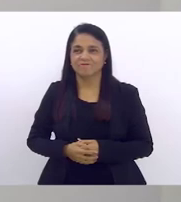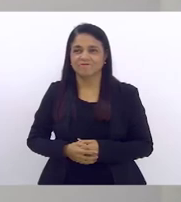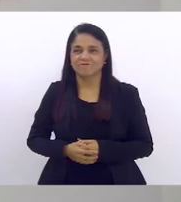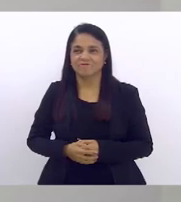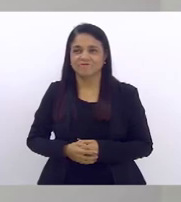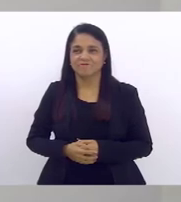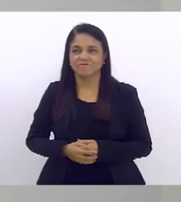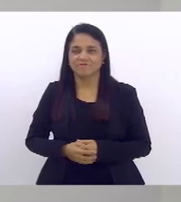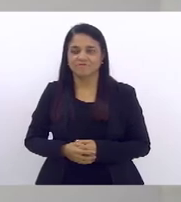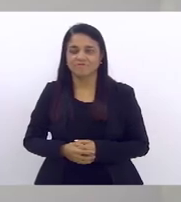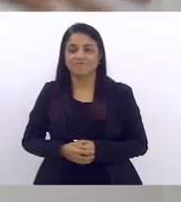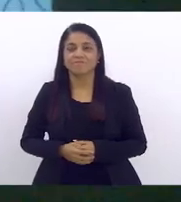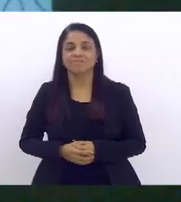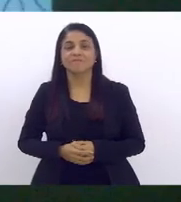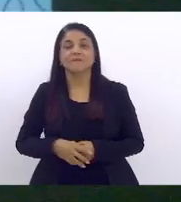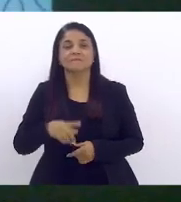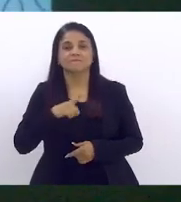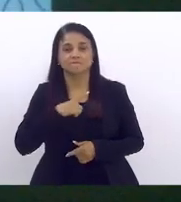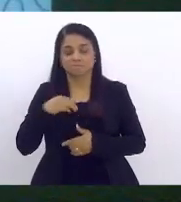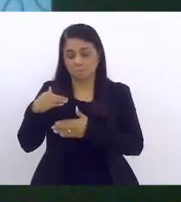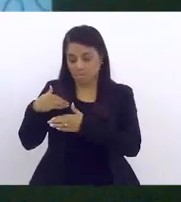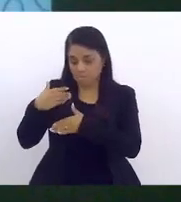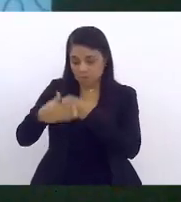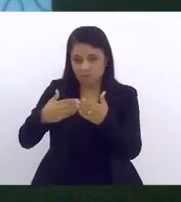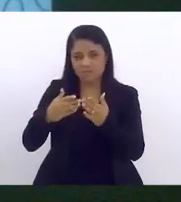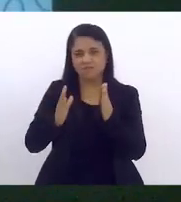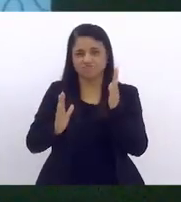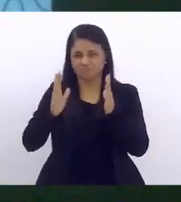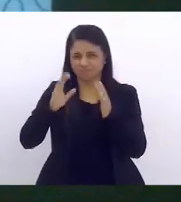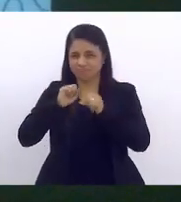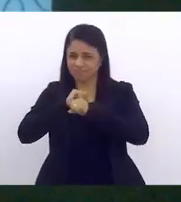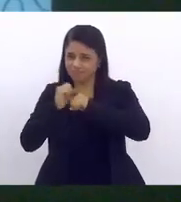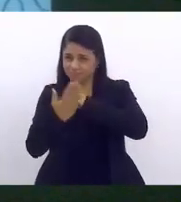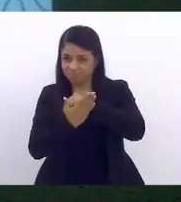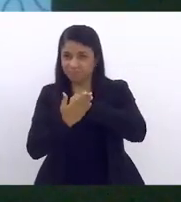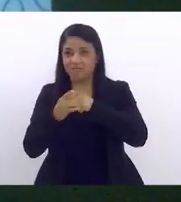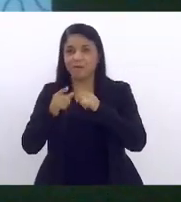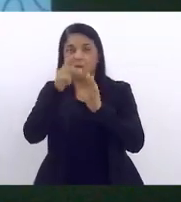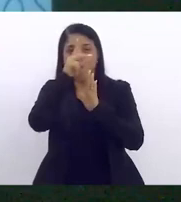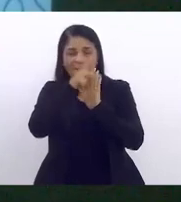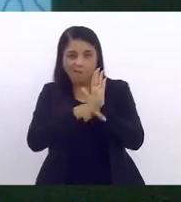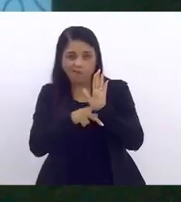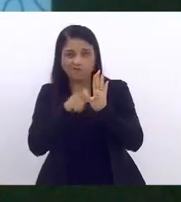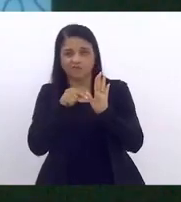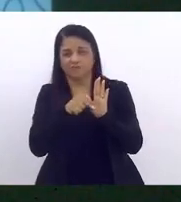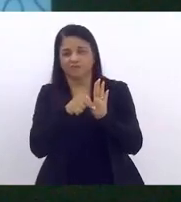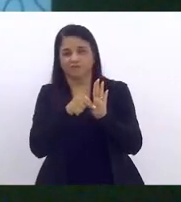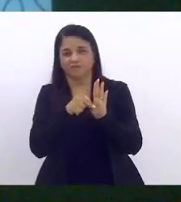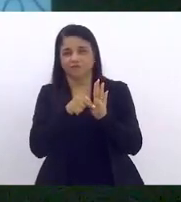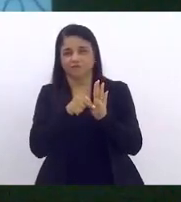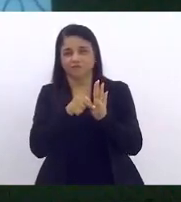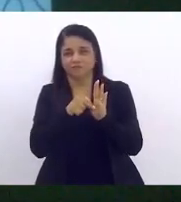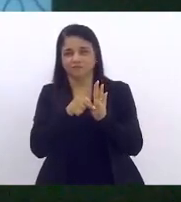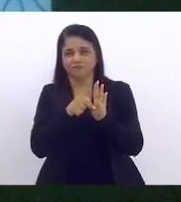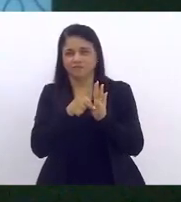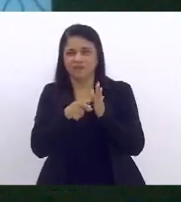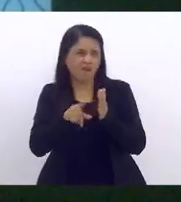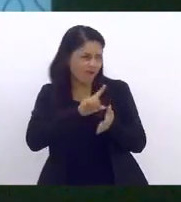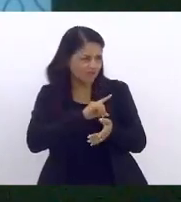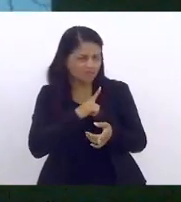E aí a gente teve também, né, o processo de pandemia, o projeto ele ficou... Não tem um antes, não?